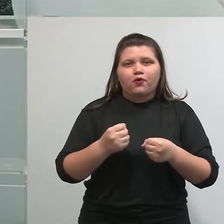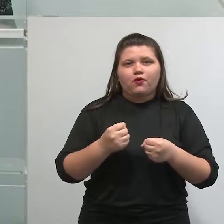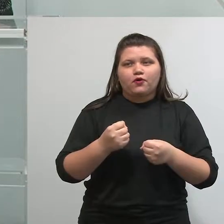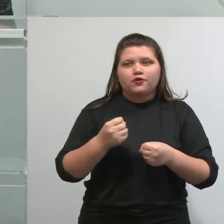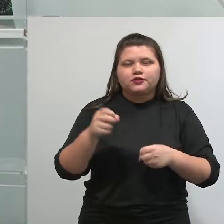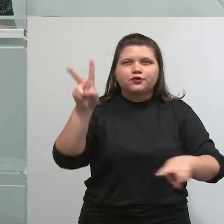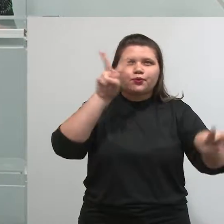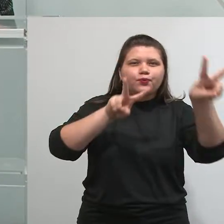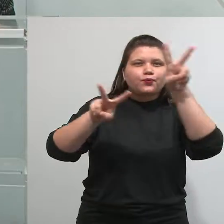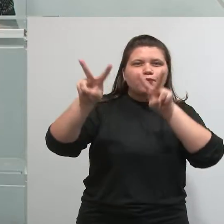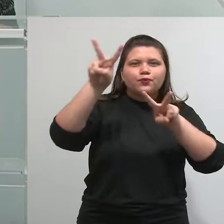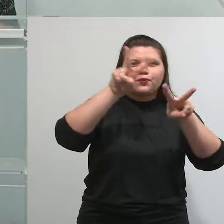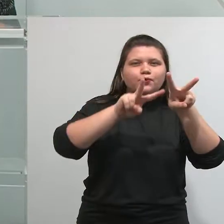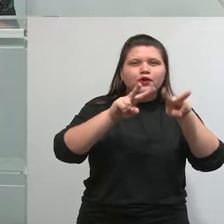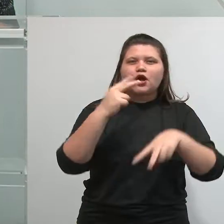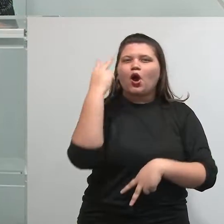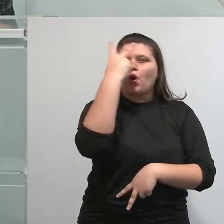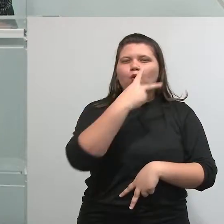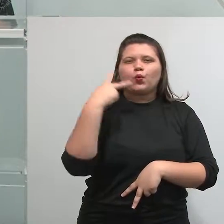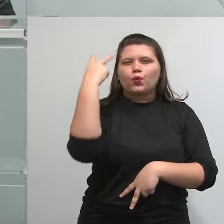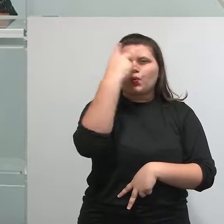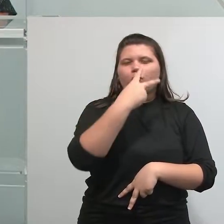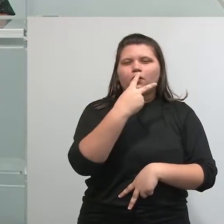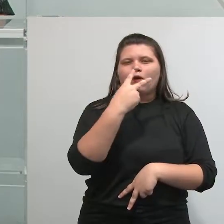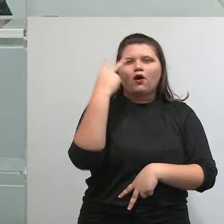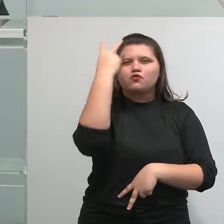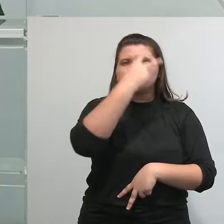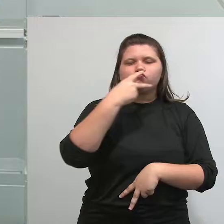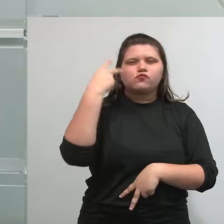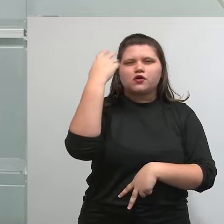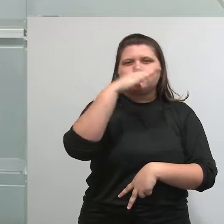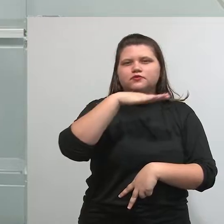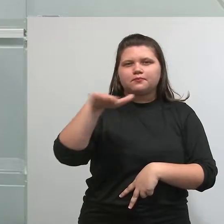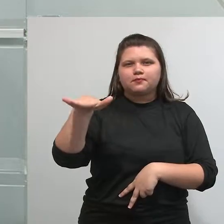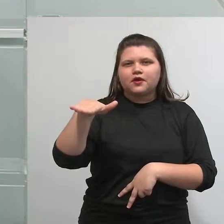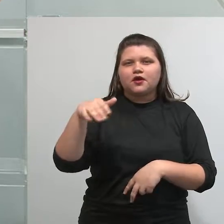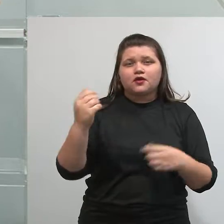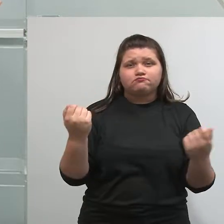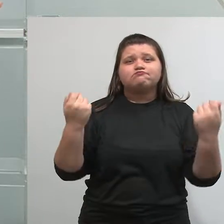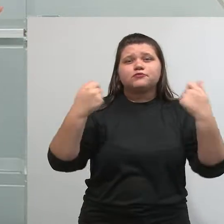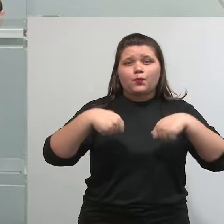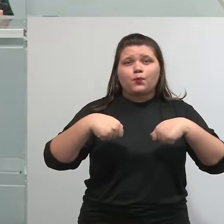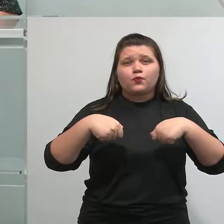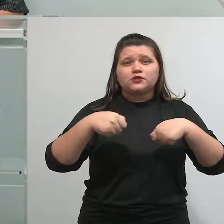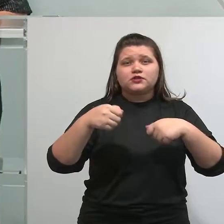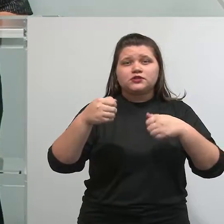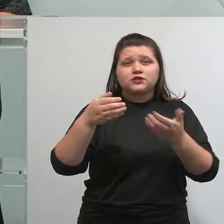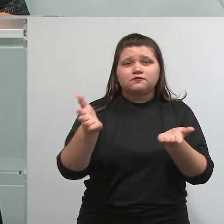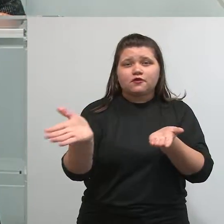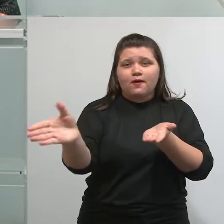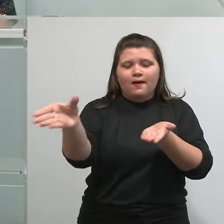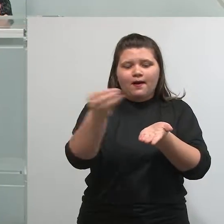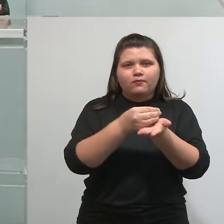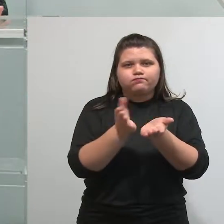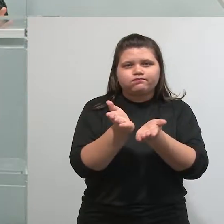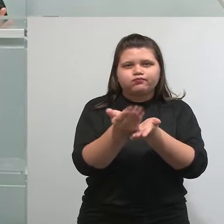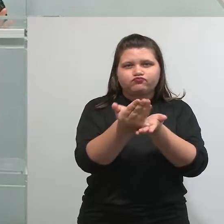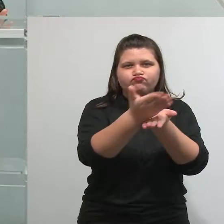menos 2 horas, 2 horas e meia, é possível ter muitas informações coletadas nesse